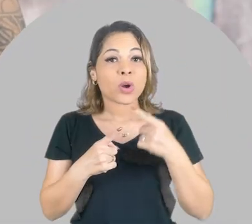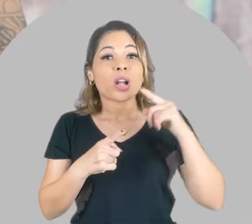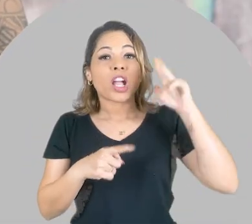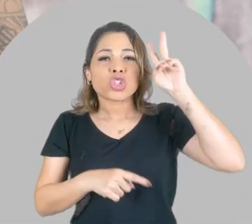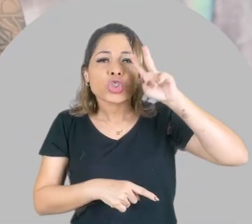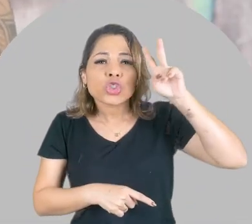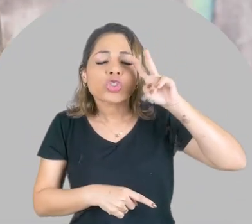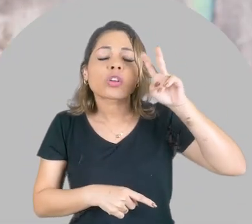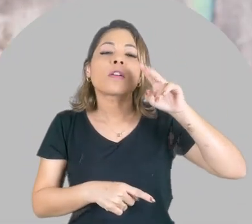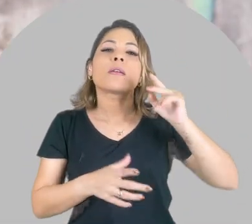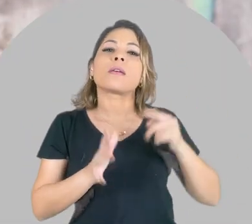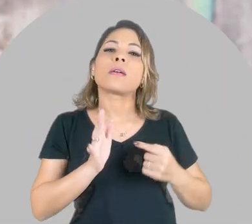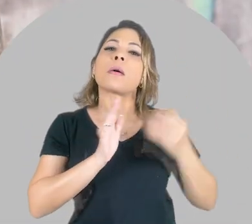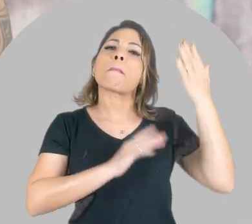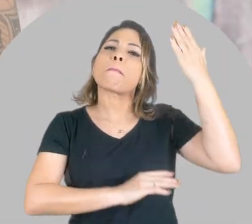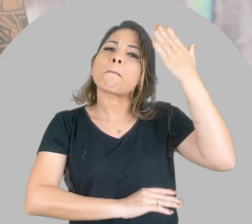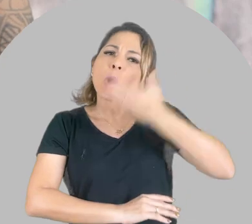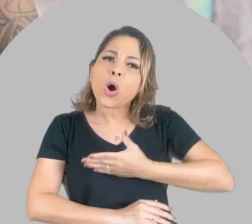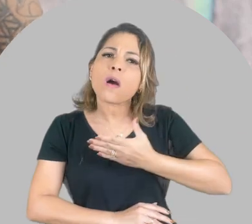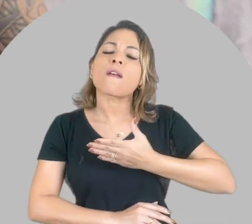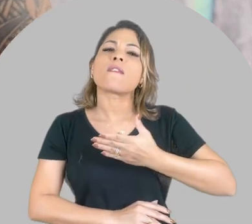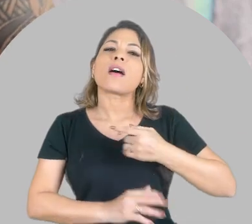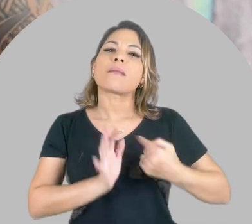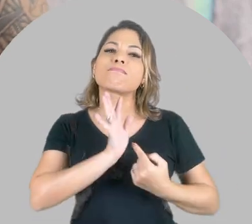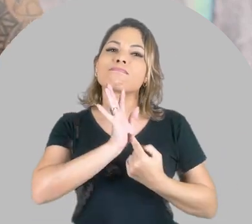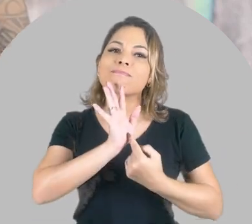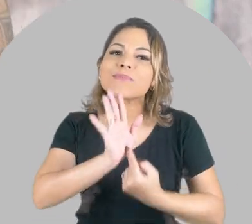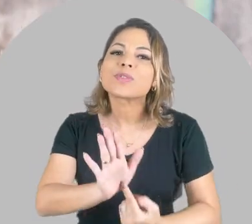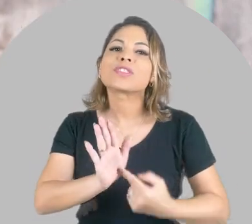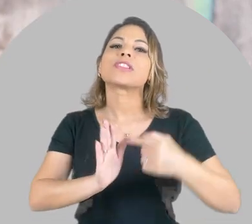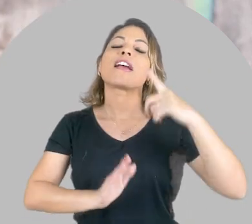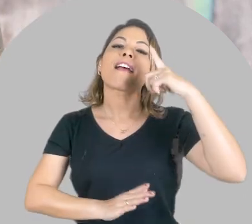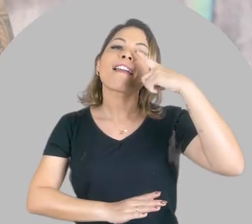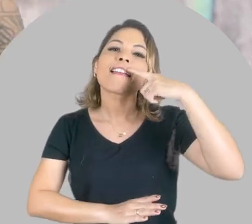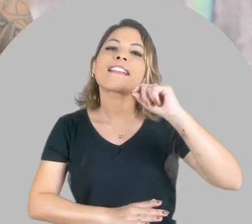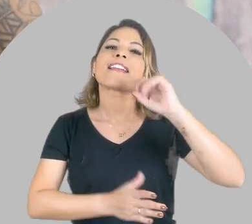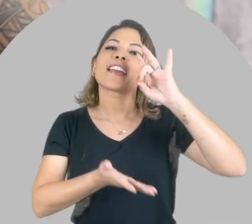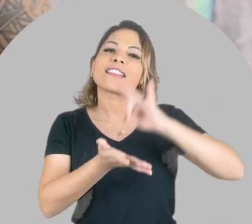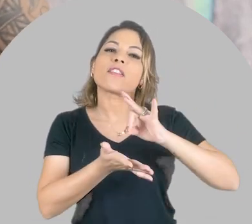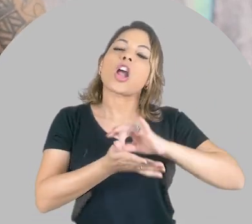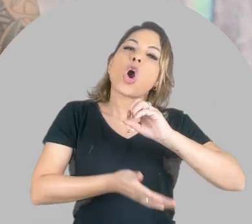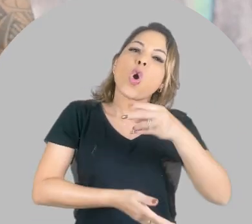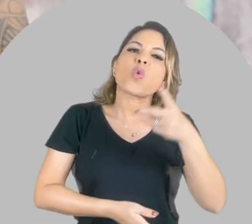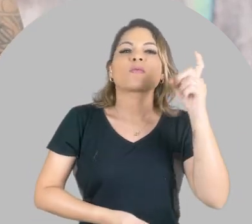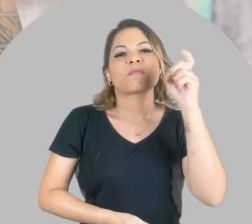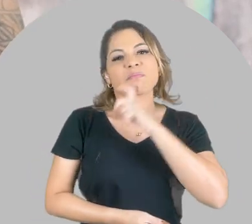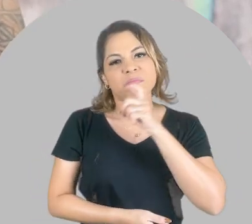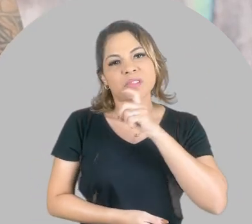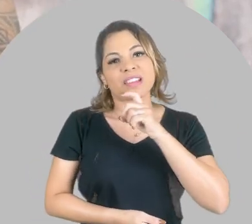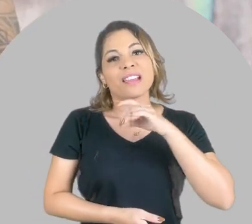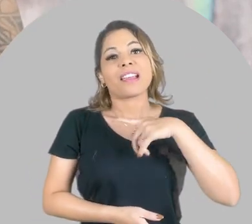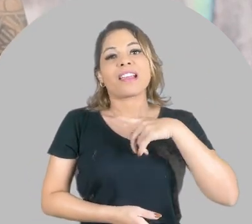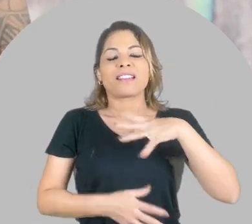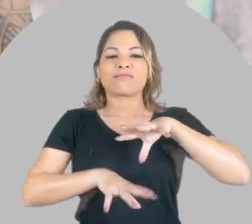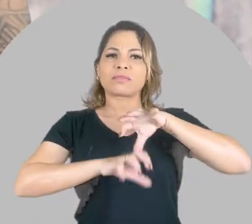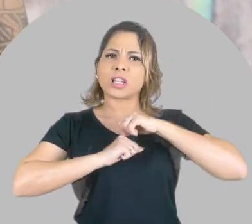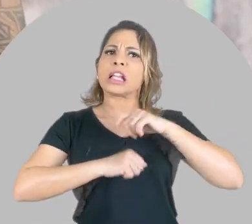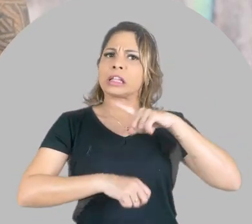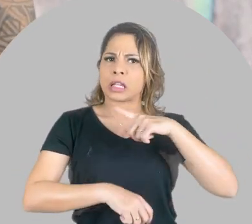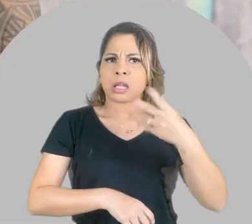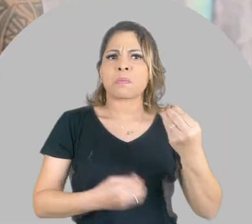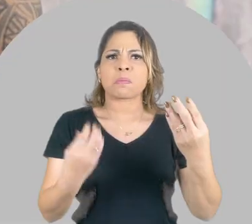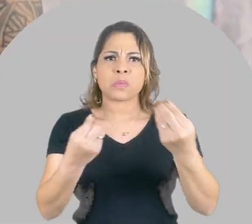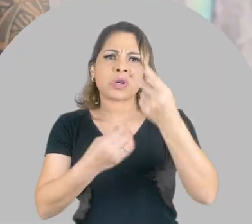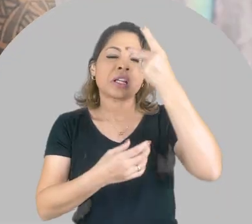isso, porque isso a história ela vai provando, né, a história ela vai mostrando quem é de verdade e quem é de mentira, né,